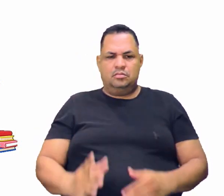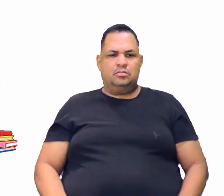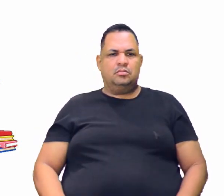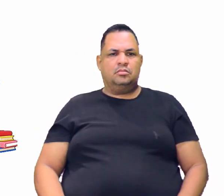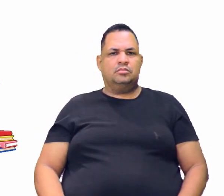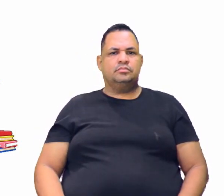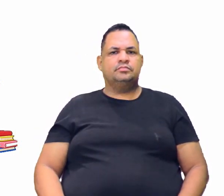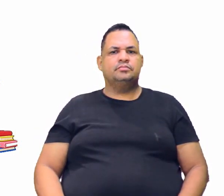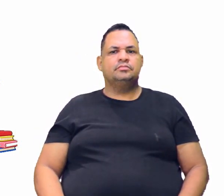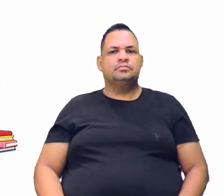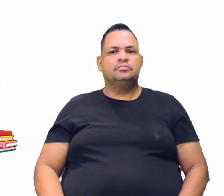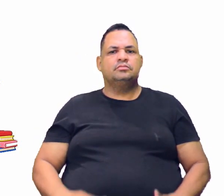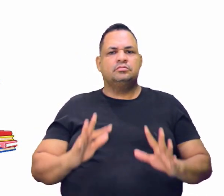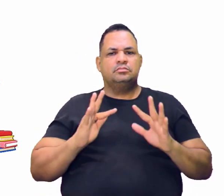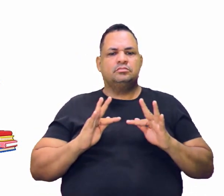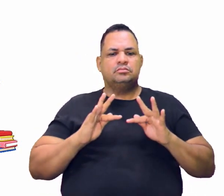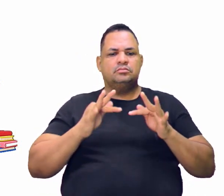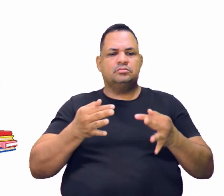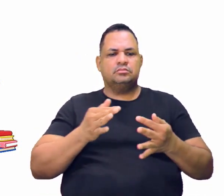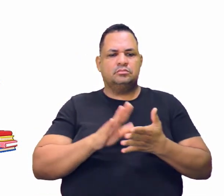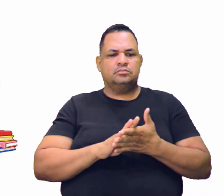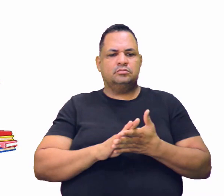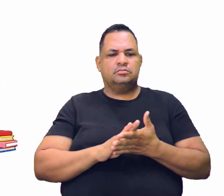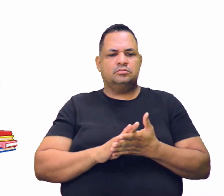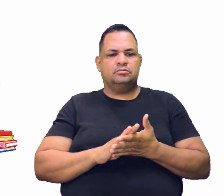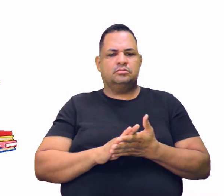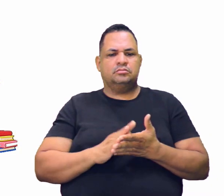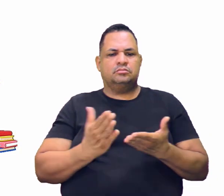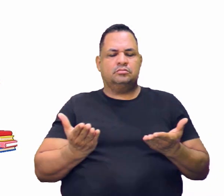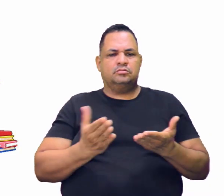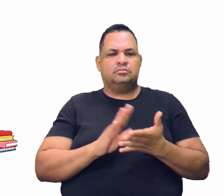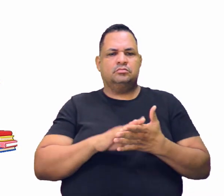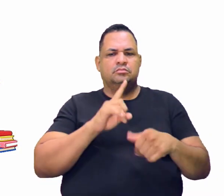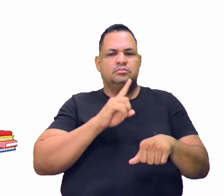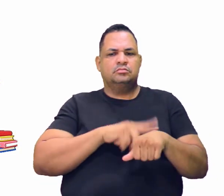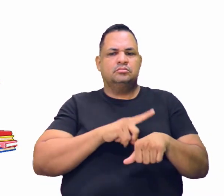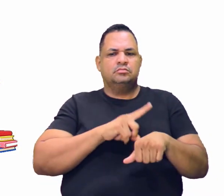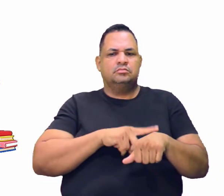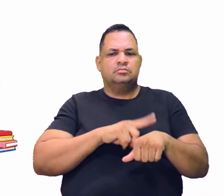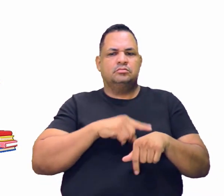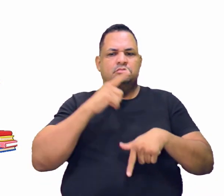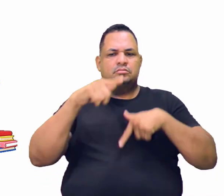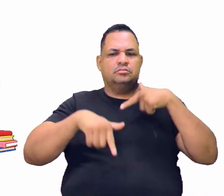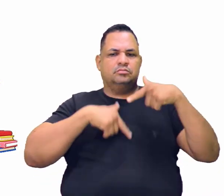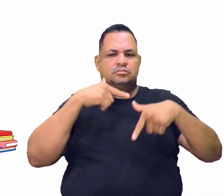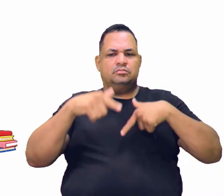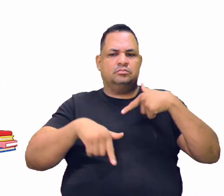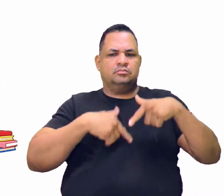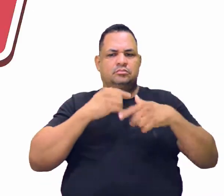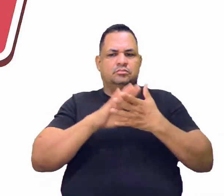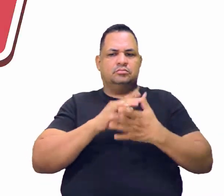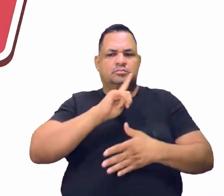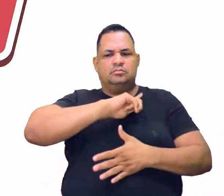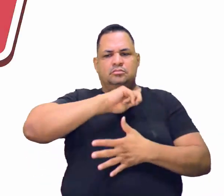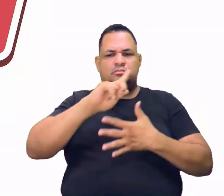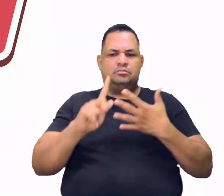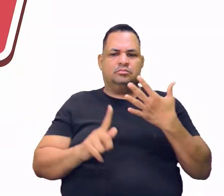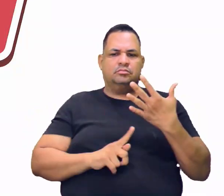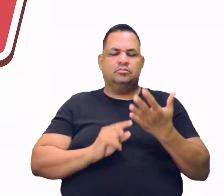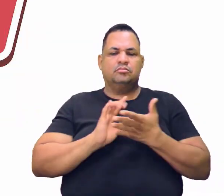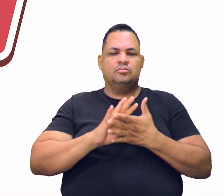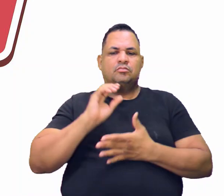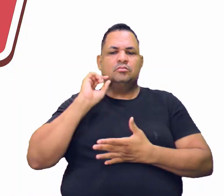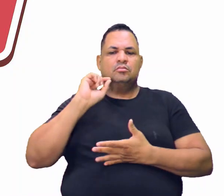E agora, amadinha, terminando essa questão aqui, vamos lá no nosso momento hora de produzir, trabalhando gênero. O